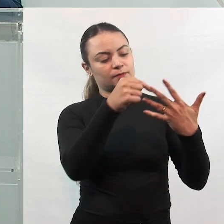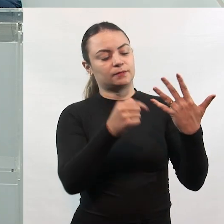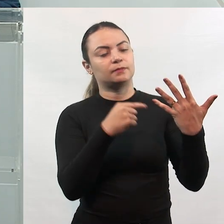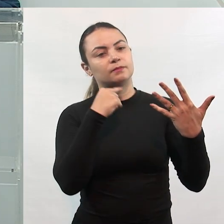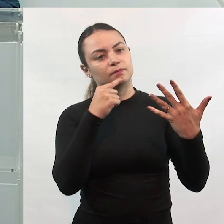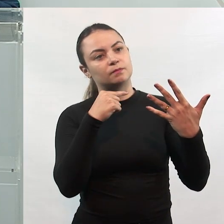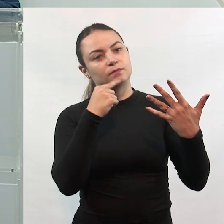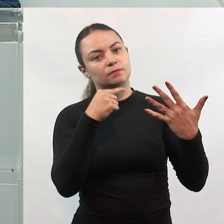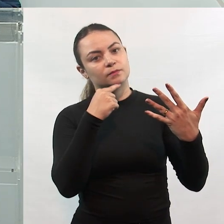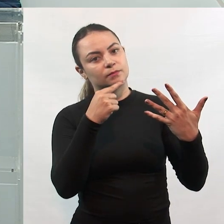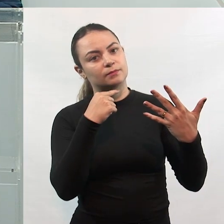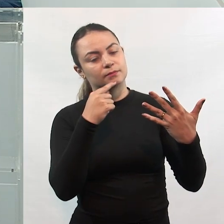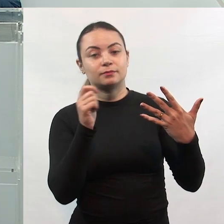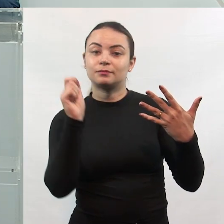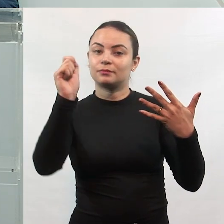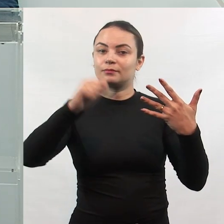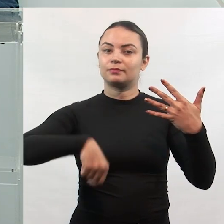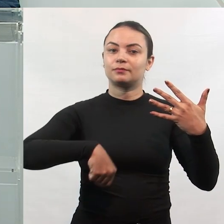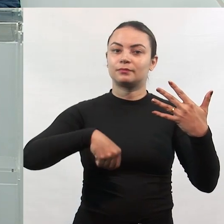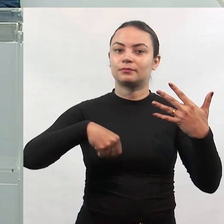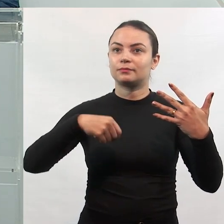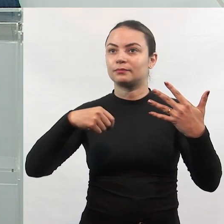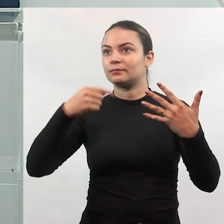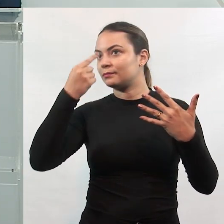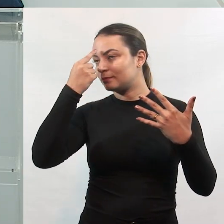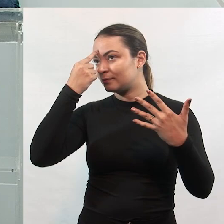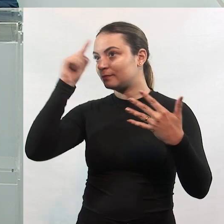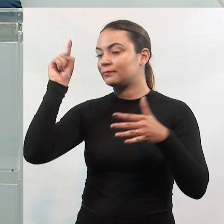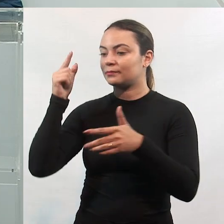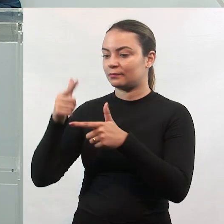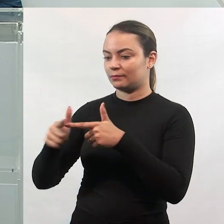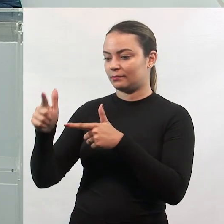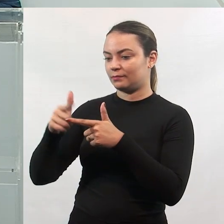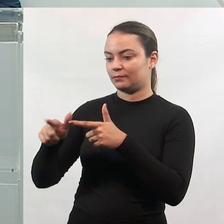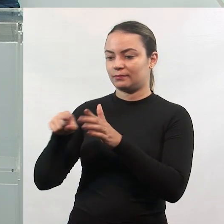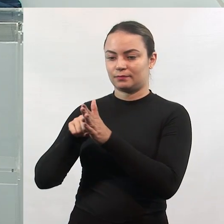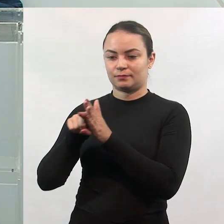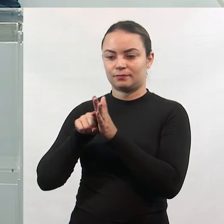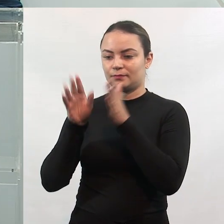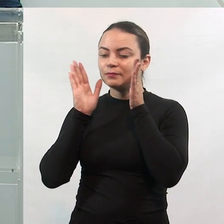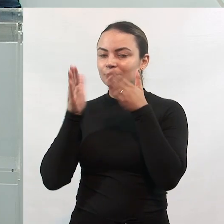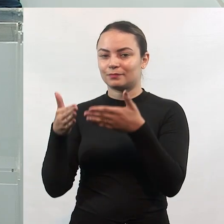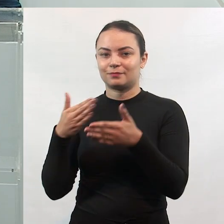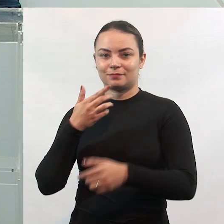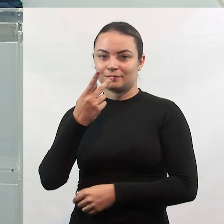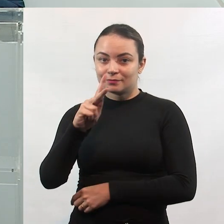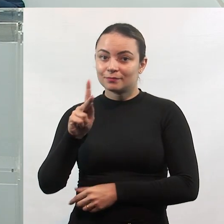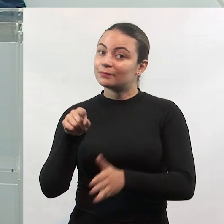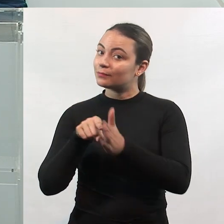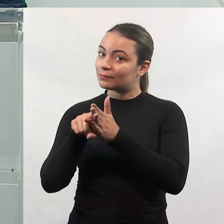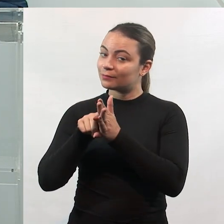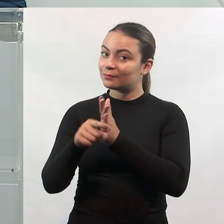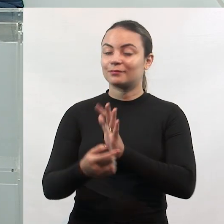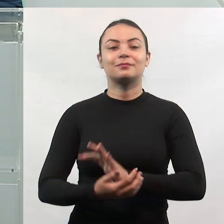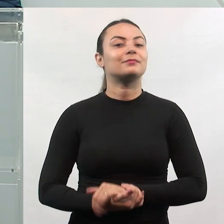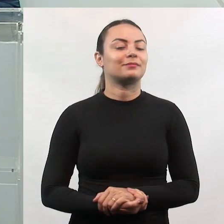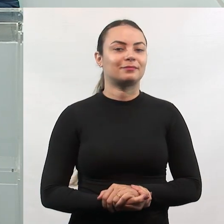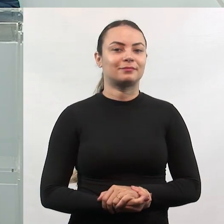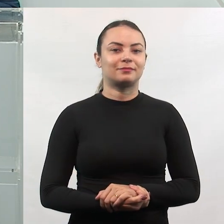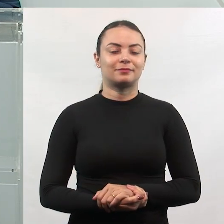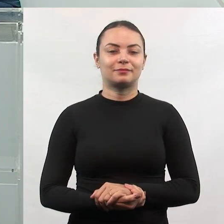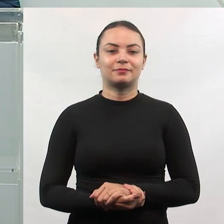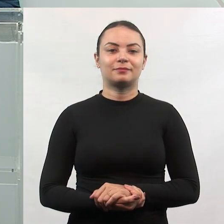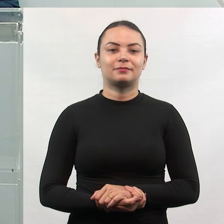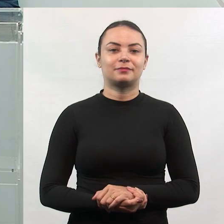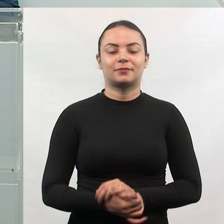teu problema de pesquisa, né? Que te ajudam a desvendar, né, um pouco mais o teu problema de pesquisa. Ora,